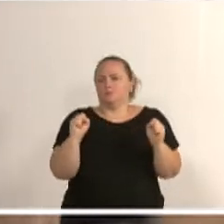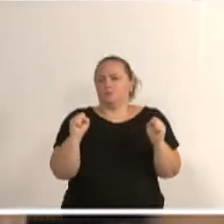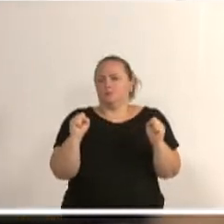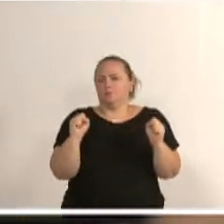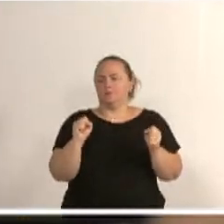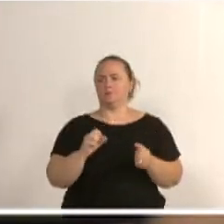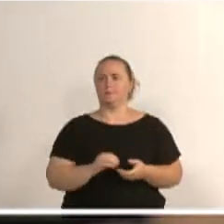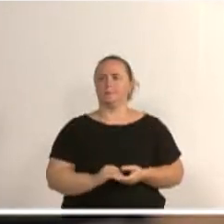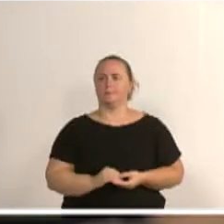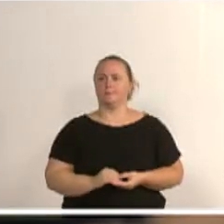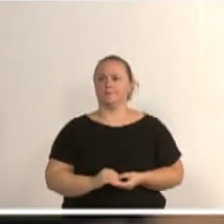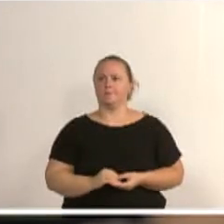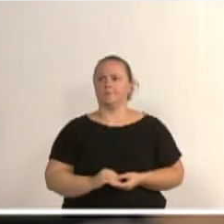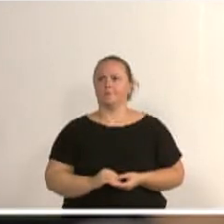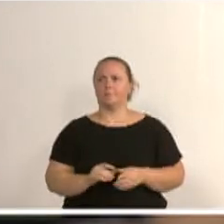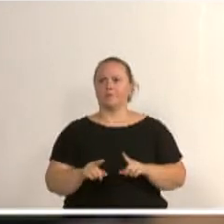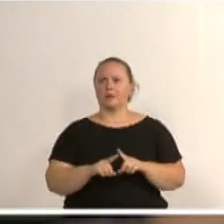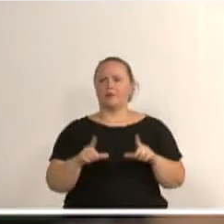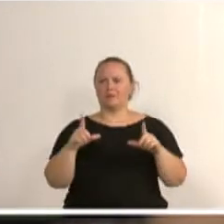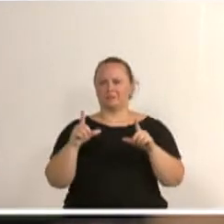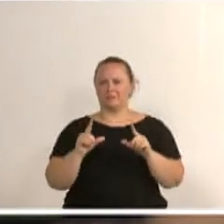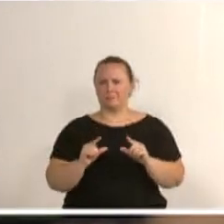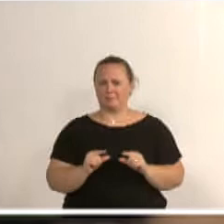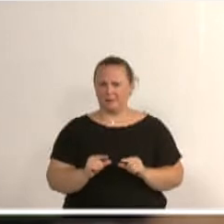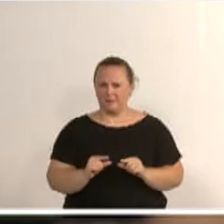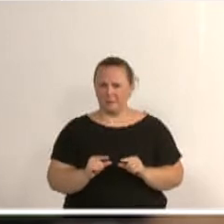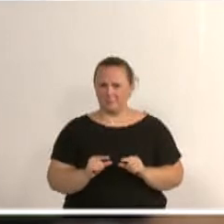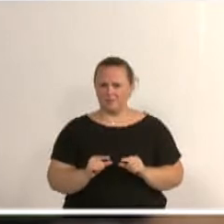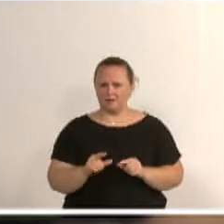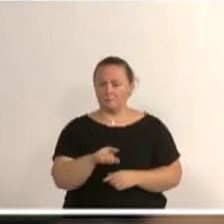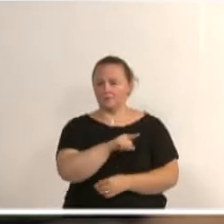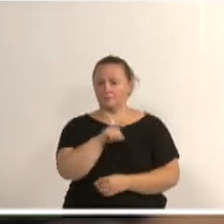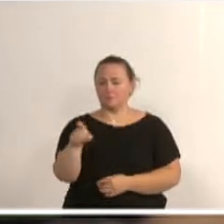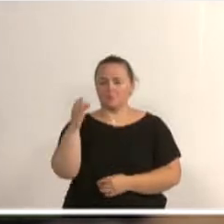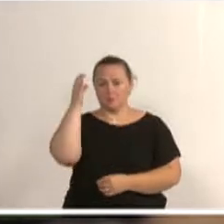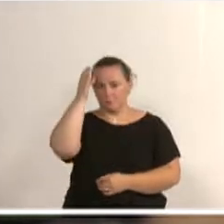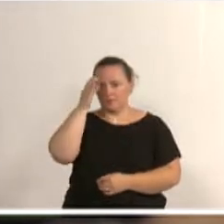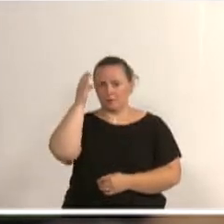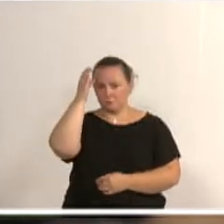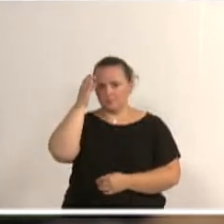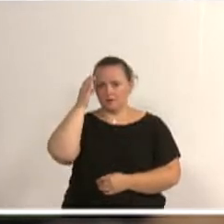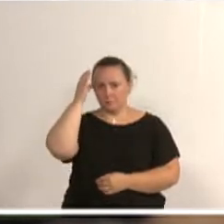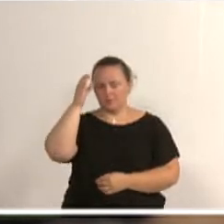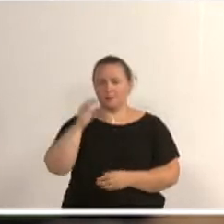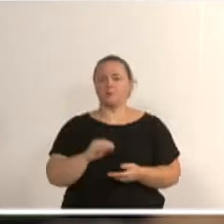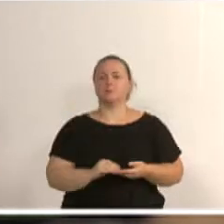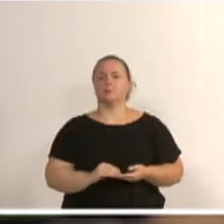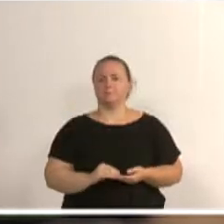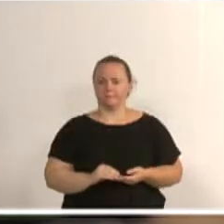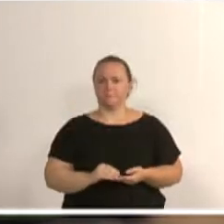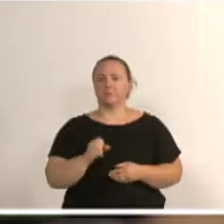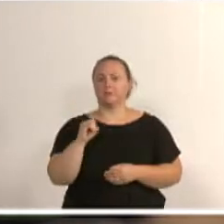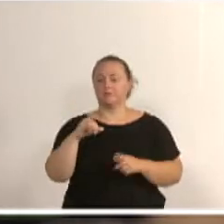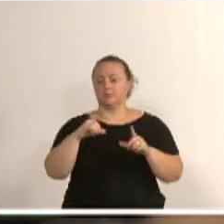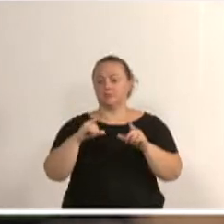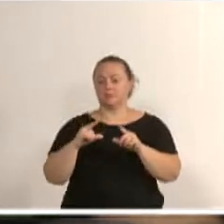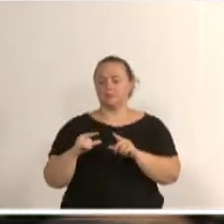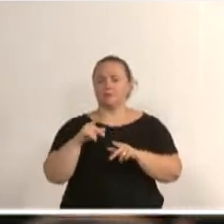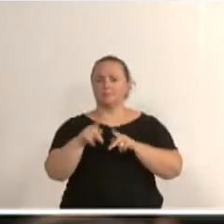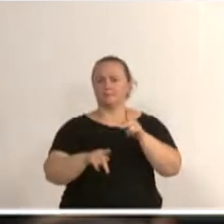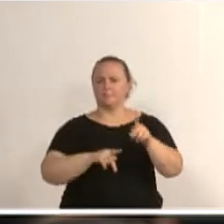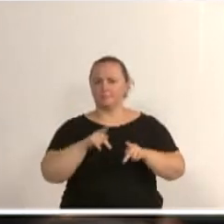ônibus. Agora, falar em diminuir, vocês deviam pôr a mão na consciência quando vocês for falar aqui em questão referente à